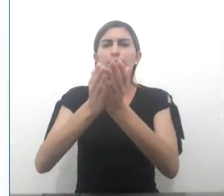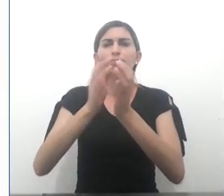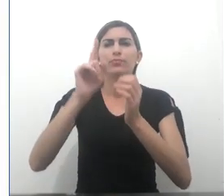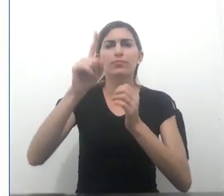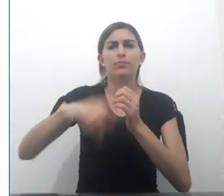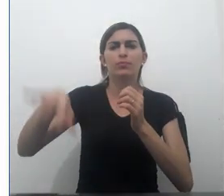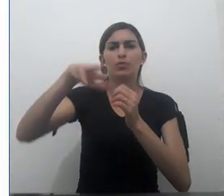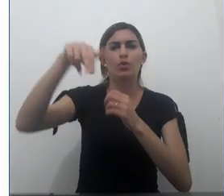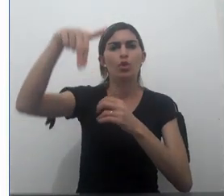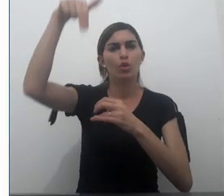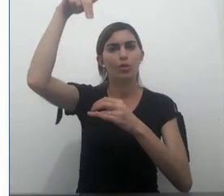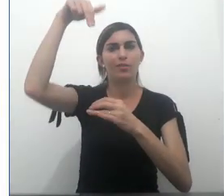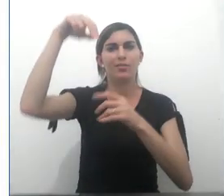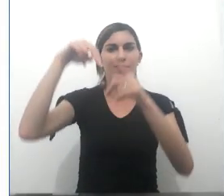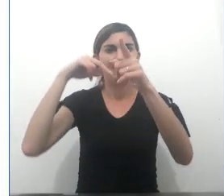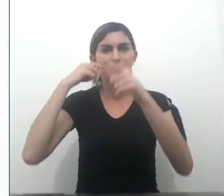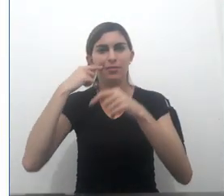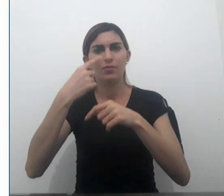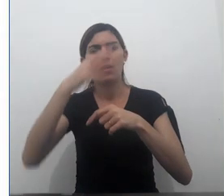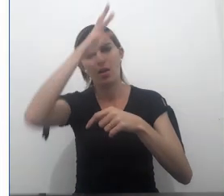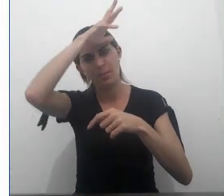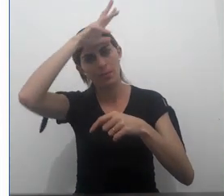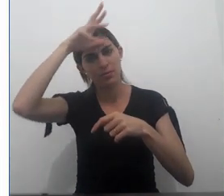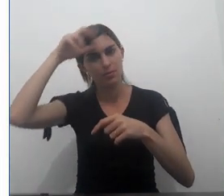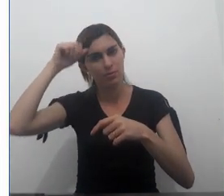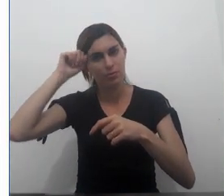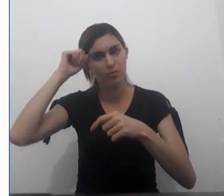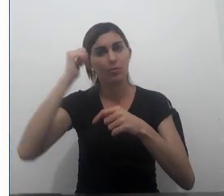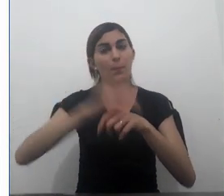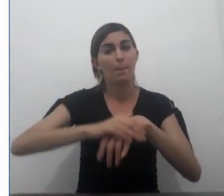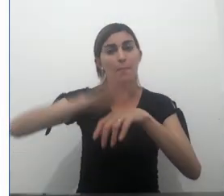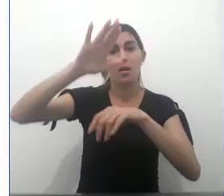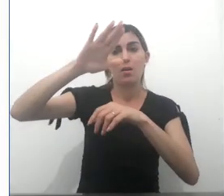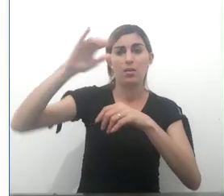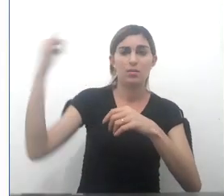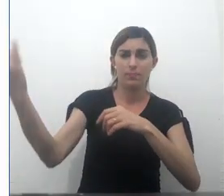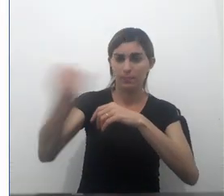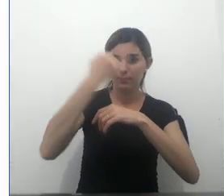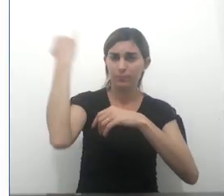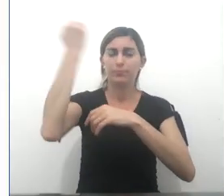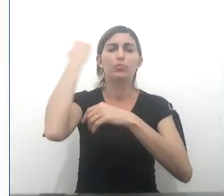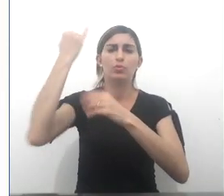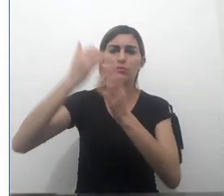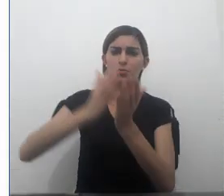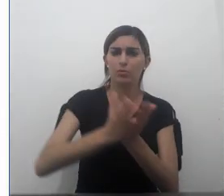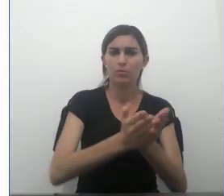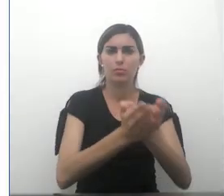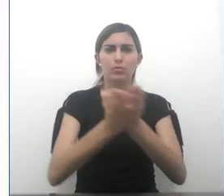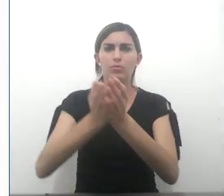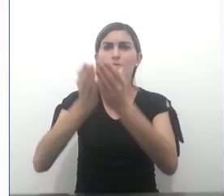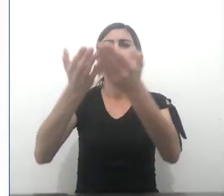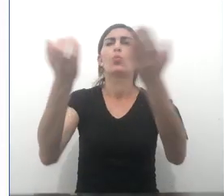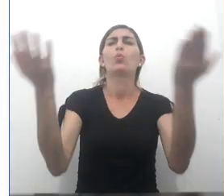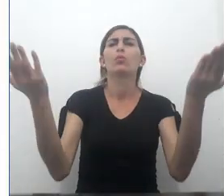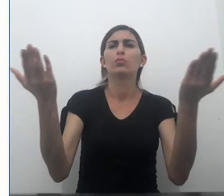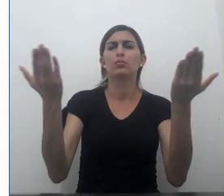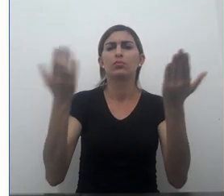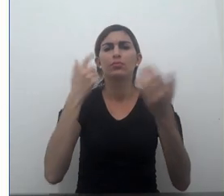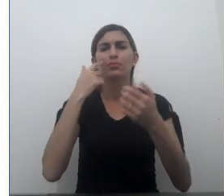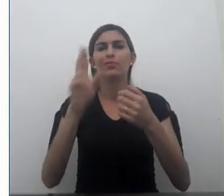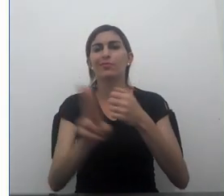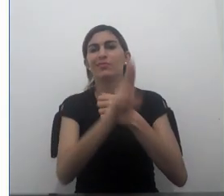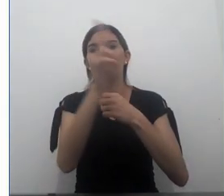rios, é a região norte. Tá? O rio Amazonas é o rio mais importante para a navegação, né? Enquanto aqui a